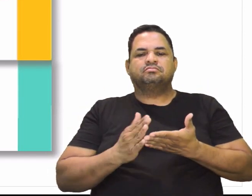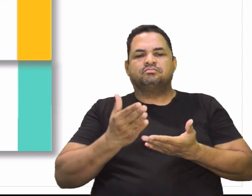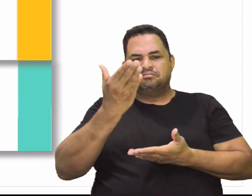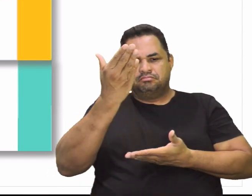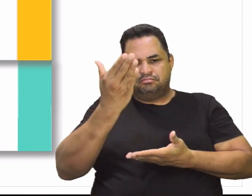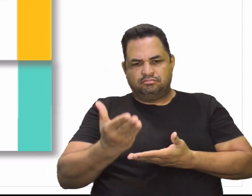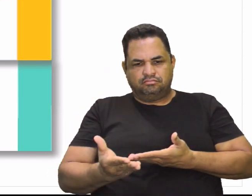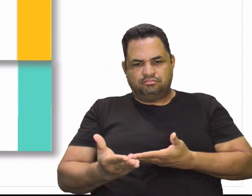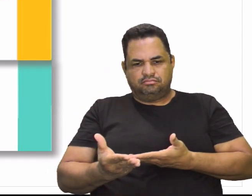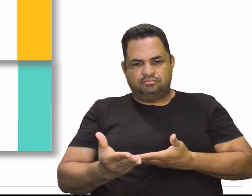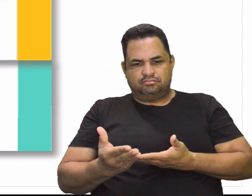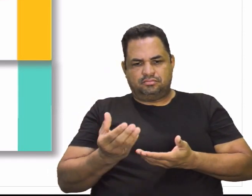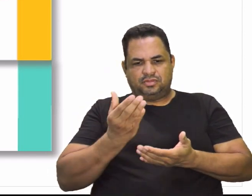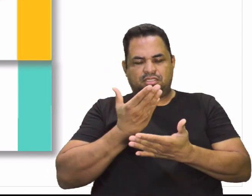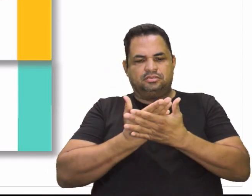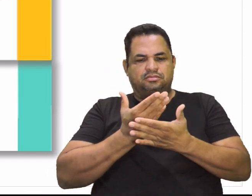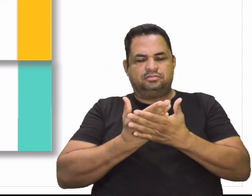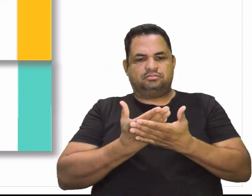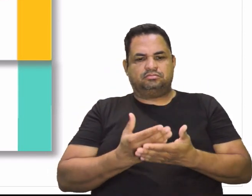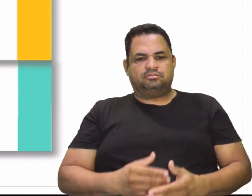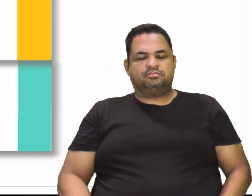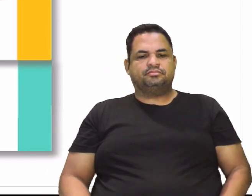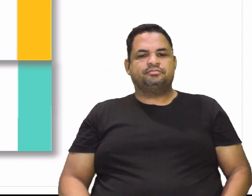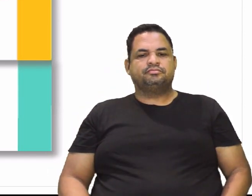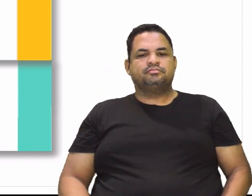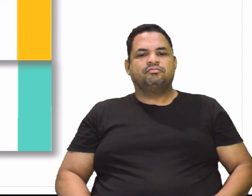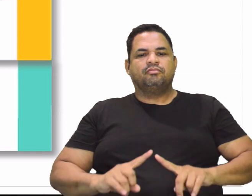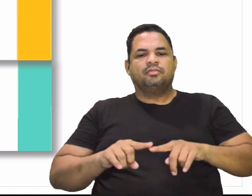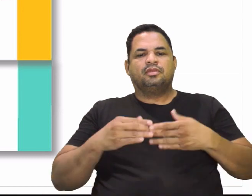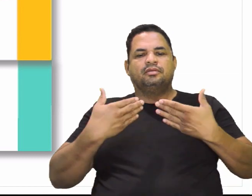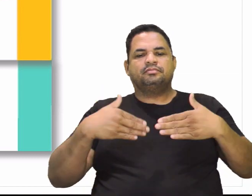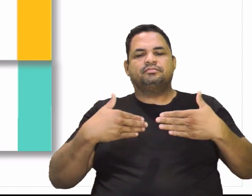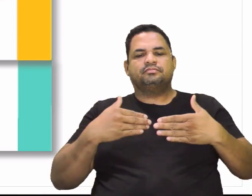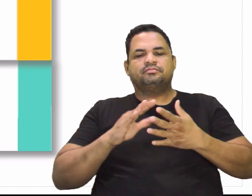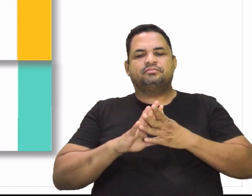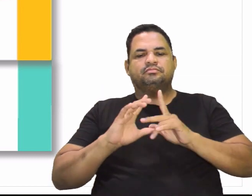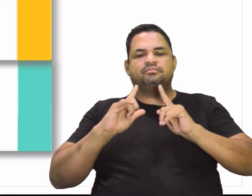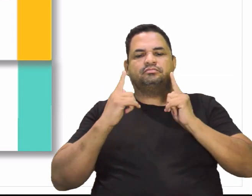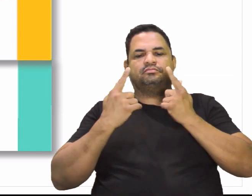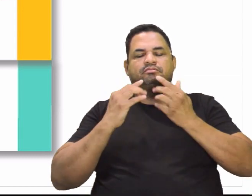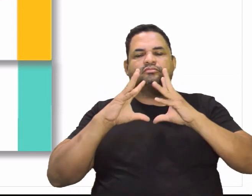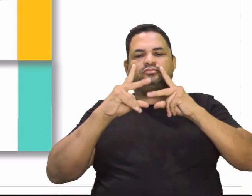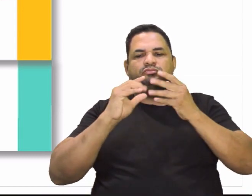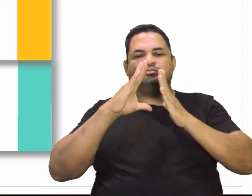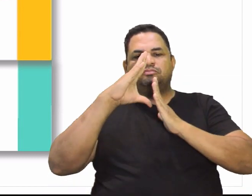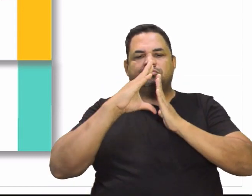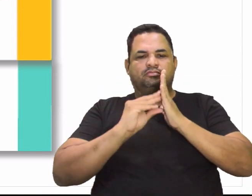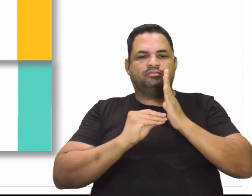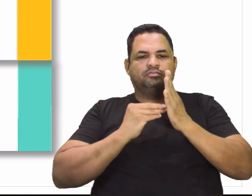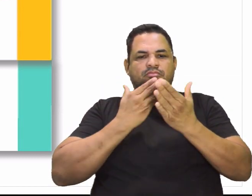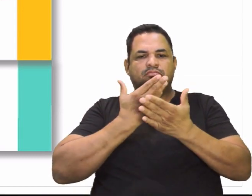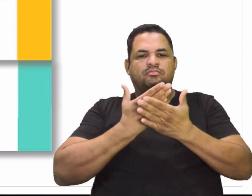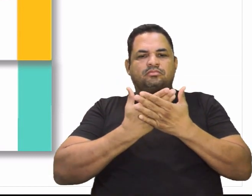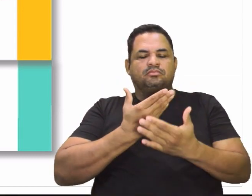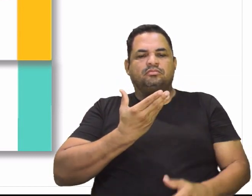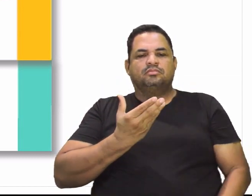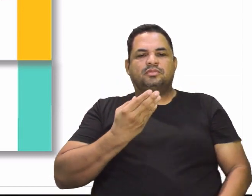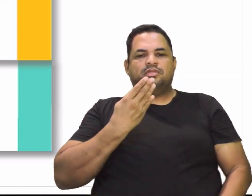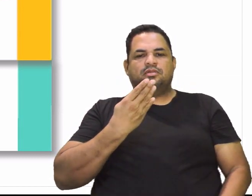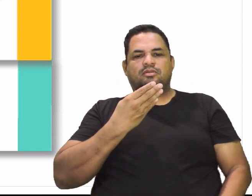Sim. Nesse caso, sim, né? Mas a prova geral foi todos os conteúdos. Na aula 4, nós temos a